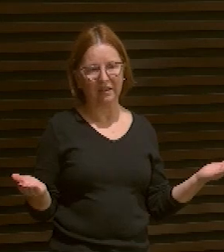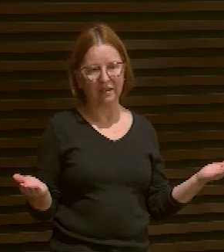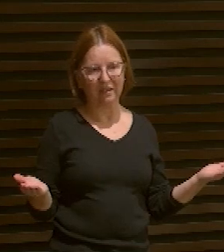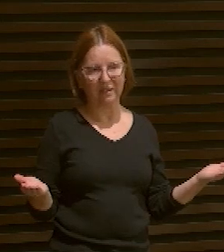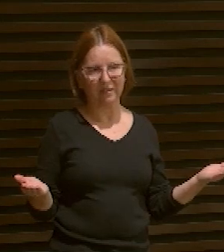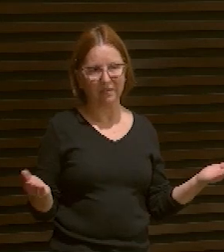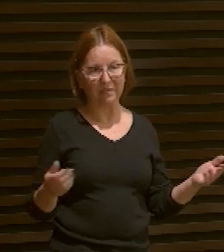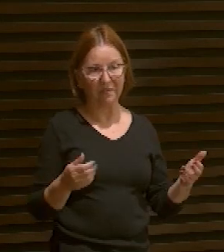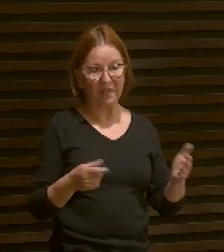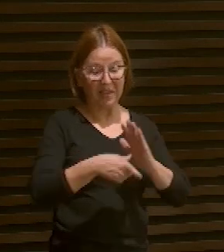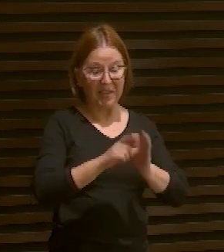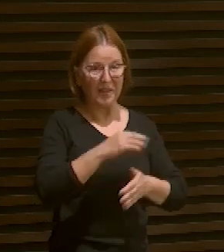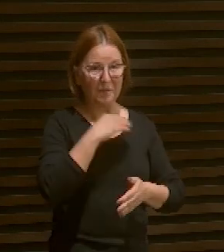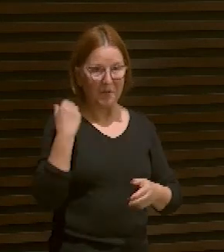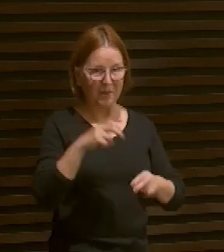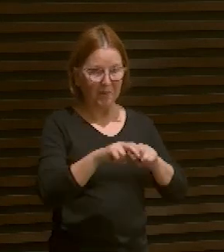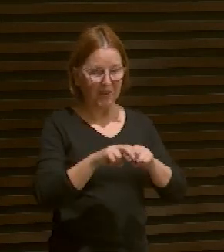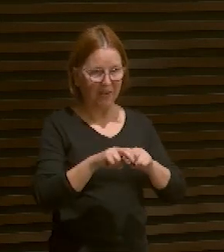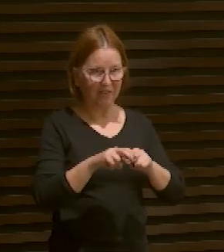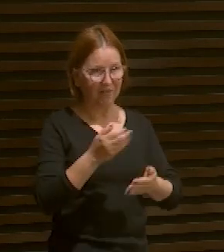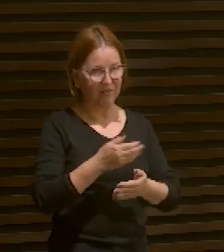que estáveis mortos pelas vossas...